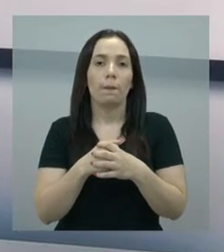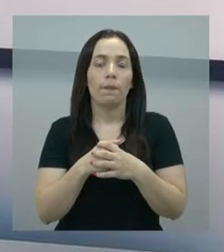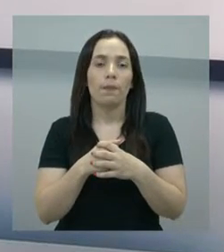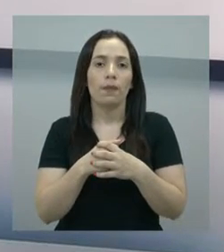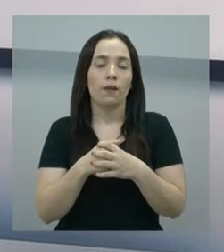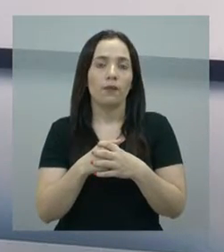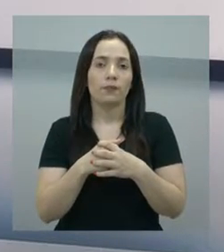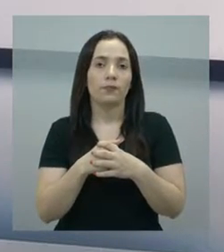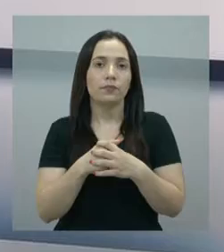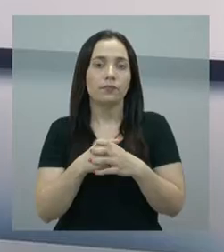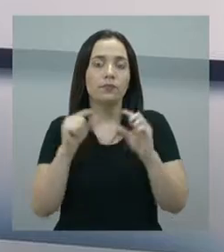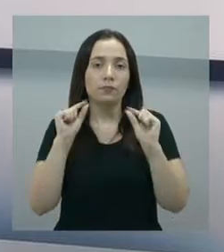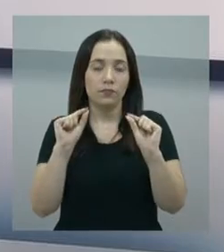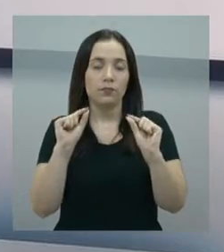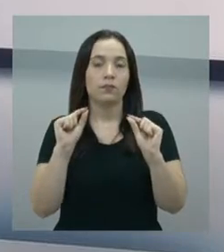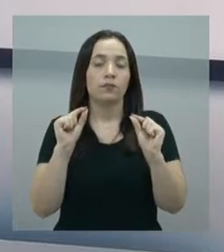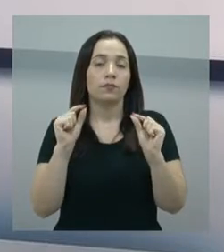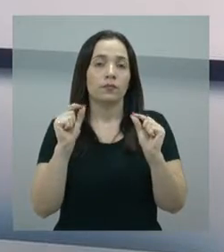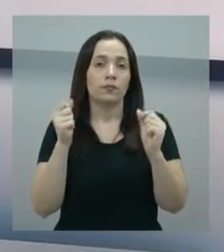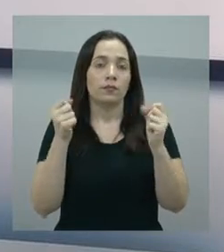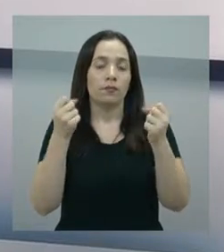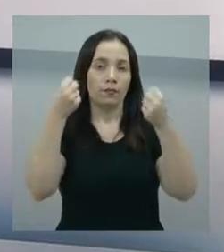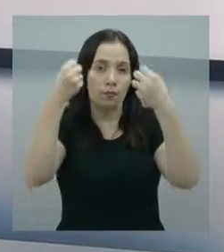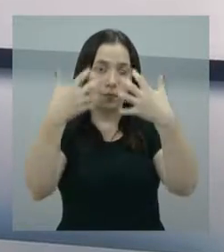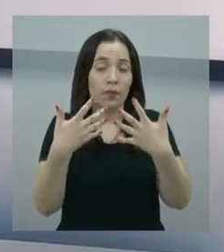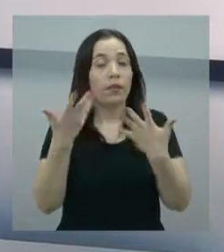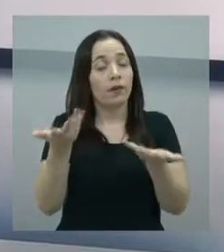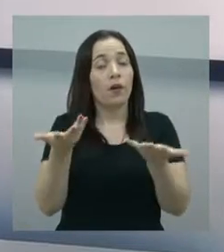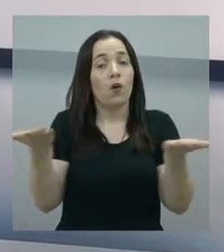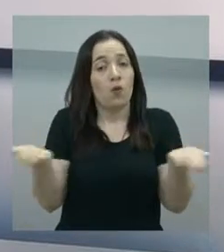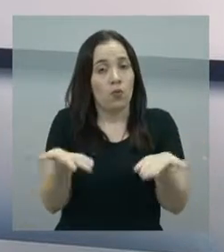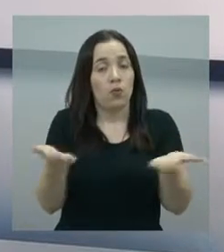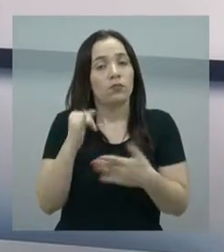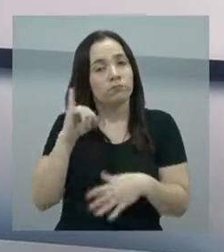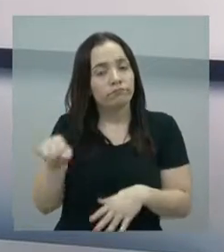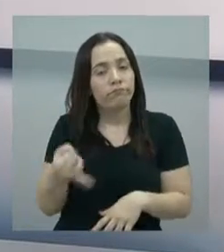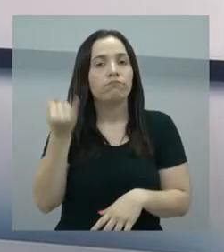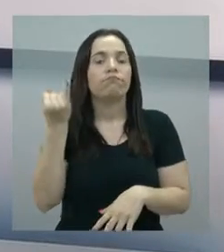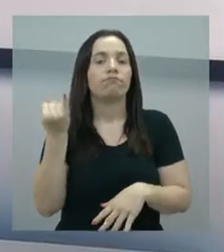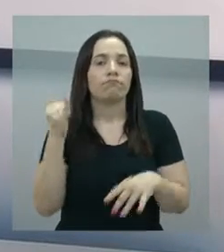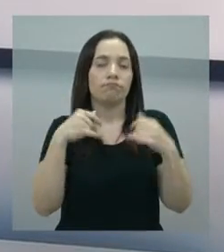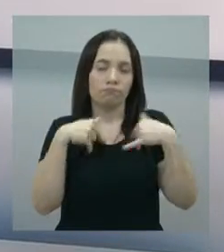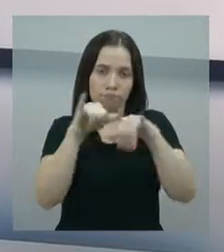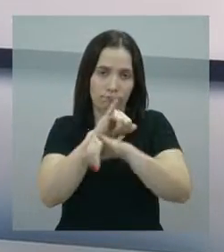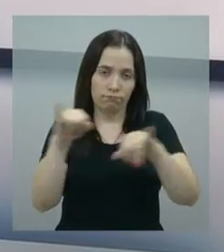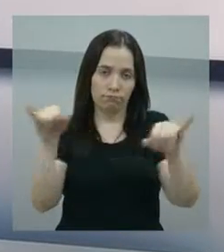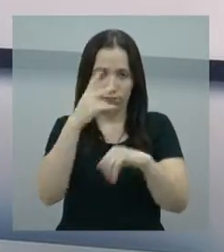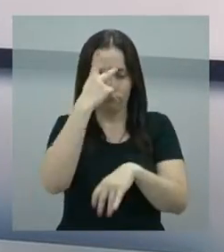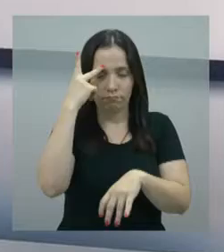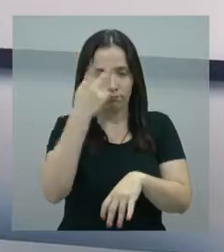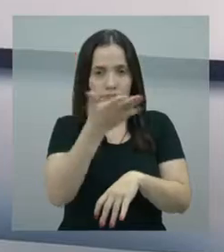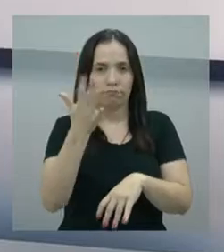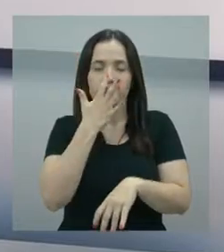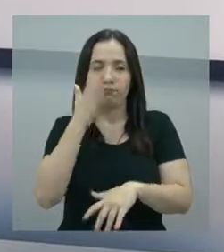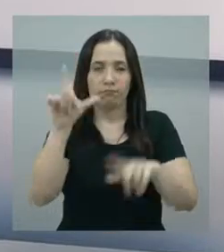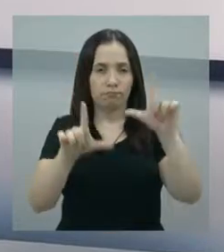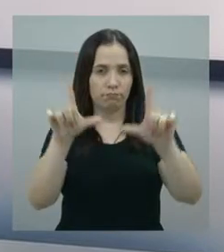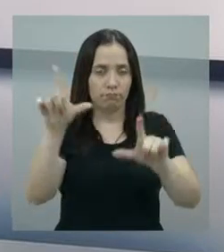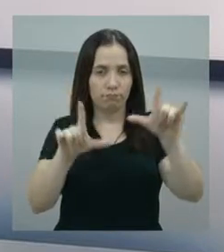com o devido saber desse projeto. Mas, de antemão, já digo aos senhores que acompanham o programa Pela